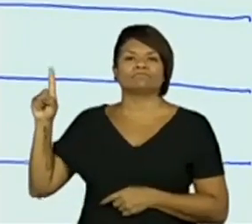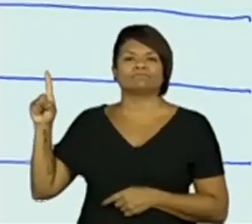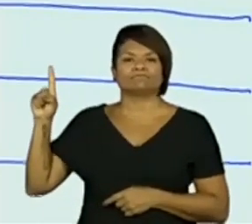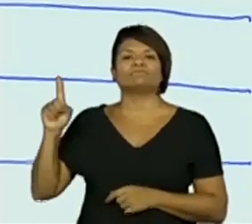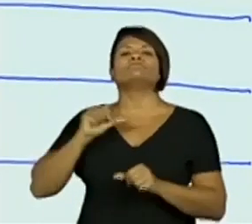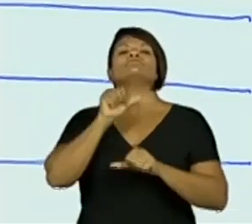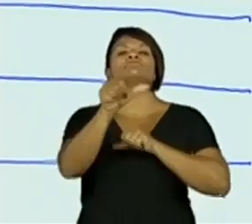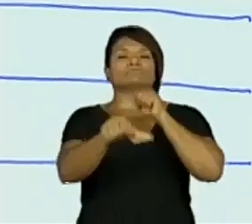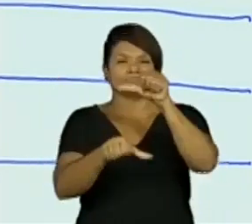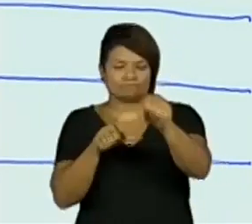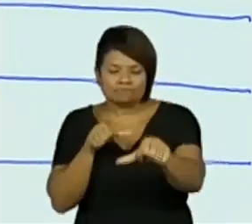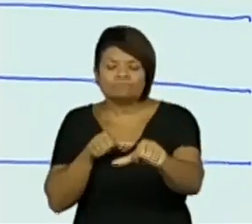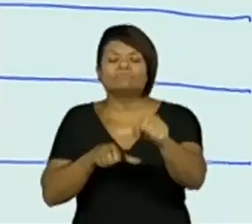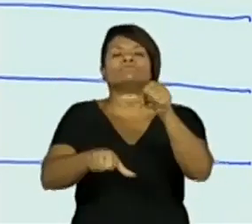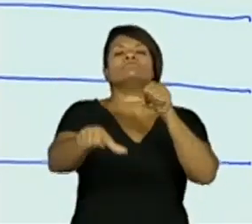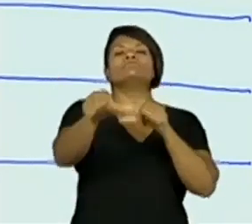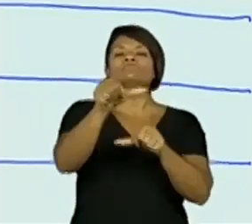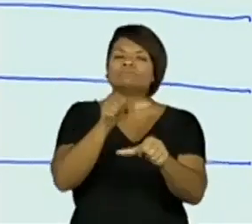reversíveis.